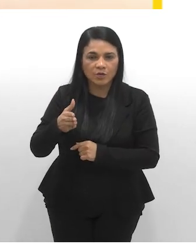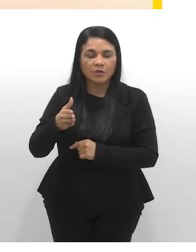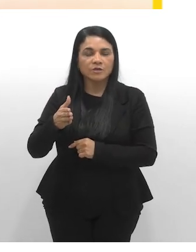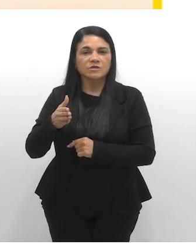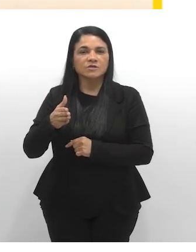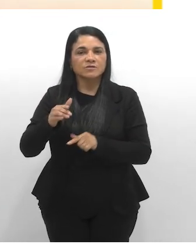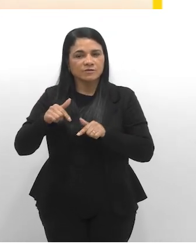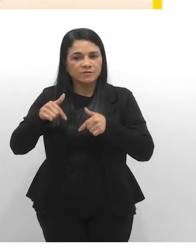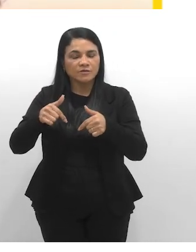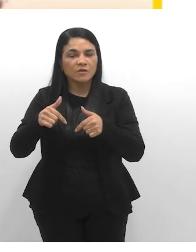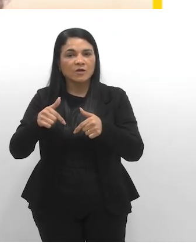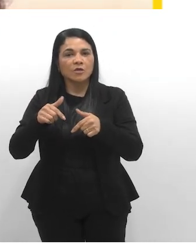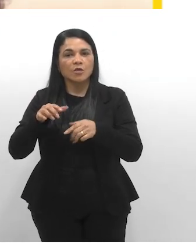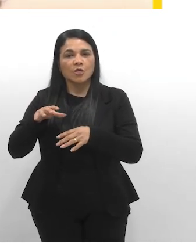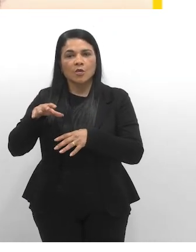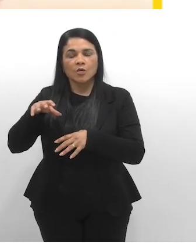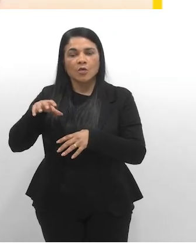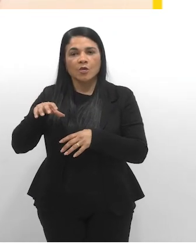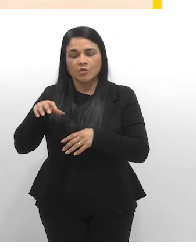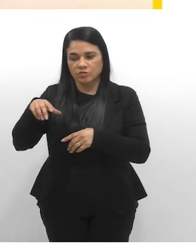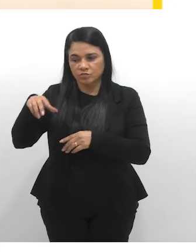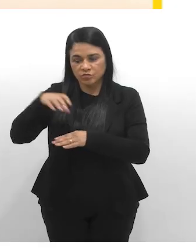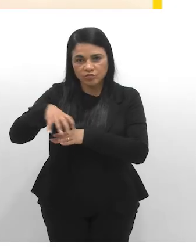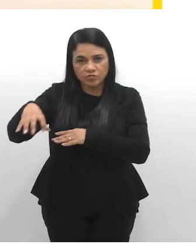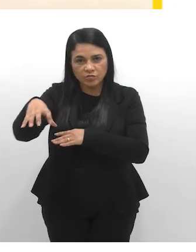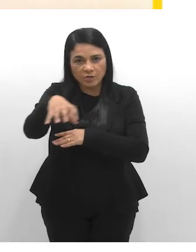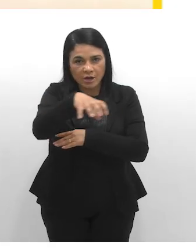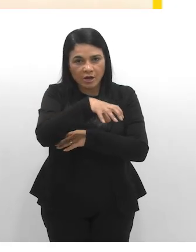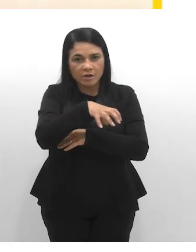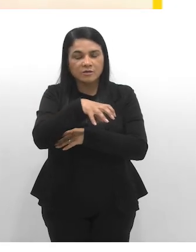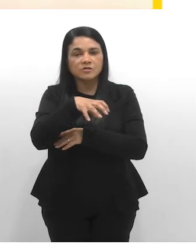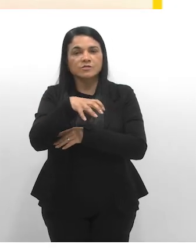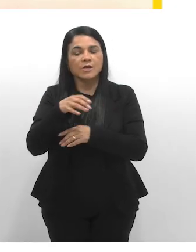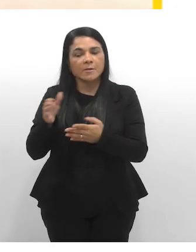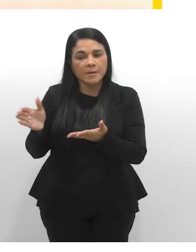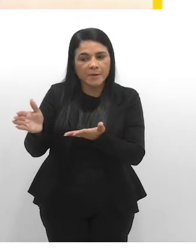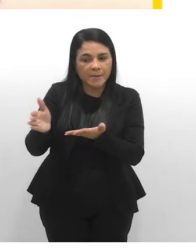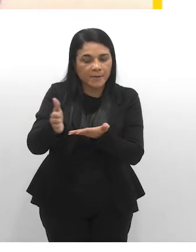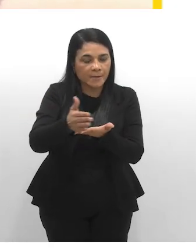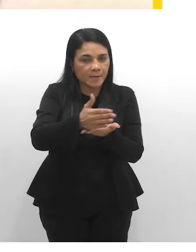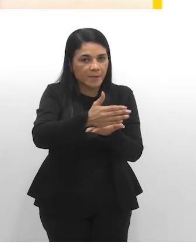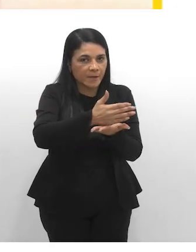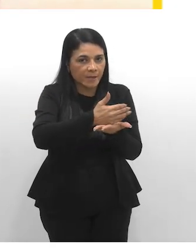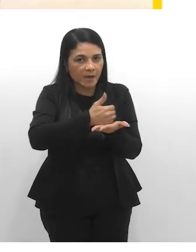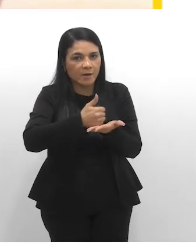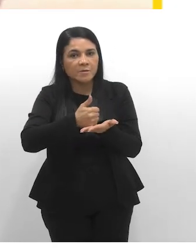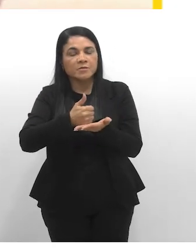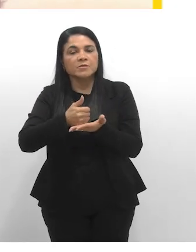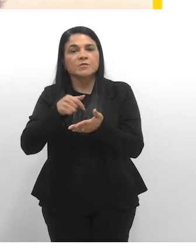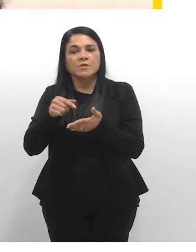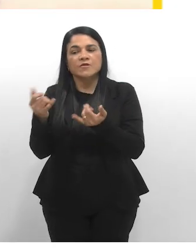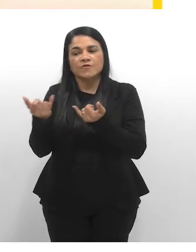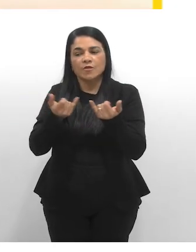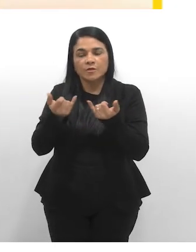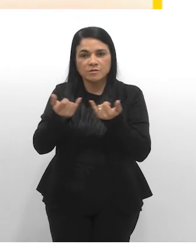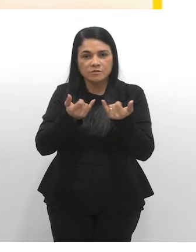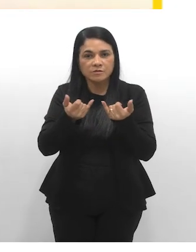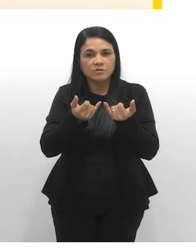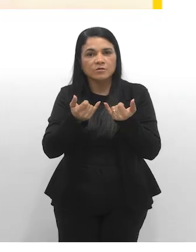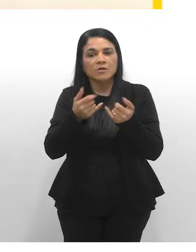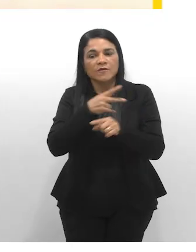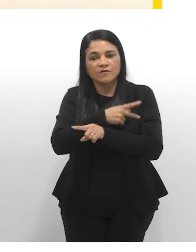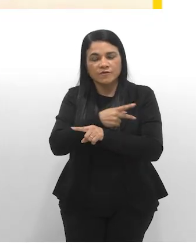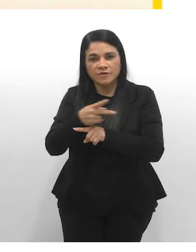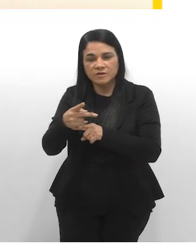faz ações em loco, né, ocupações de direitos humanos nos territórios, exatamente colhendo esses dados,